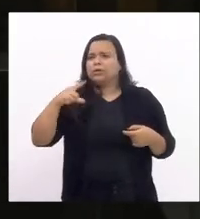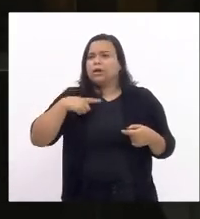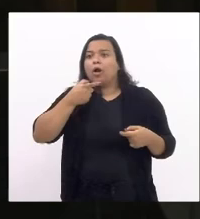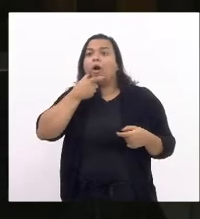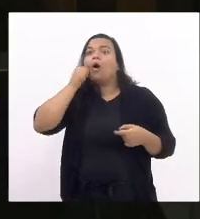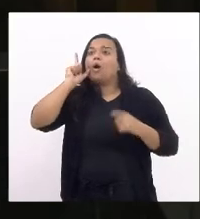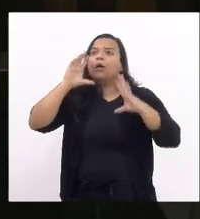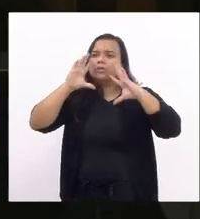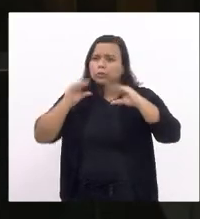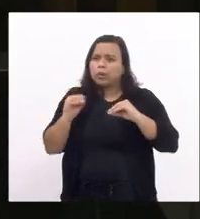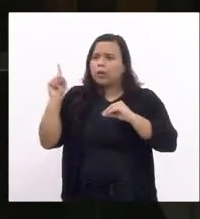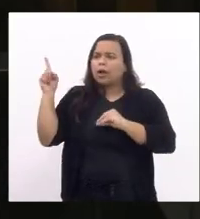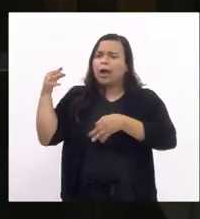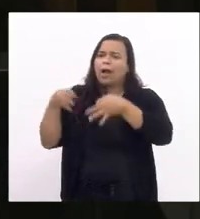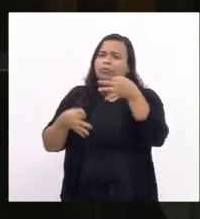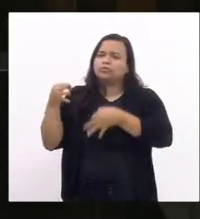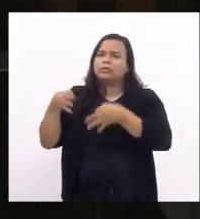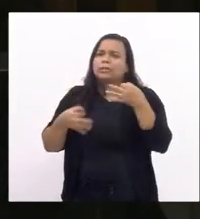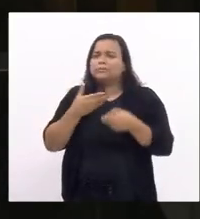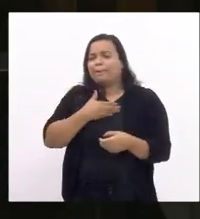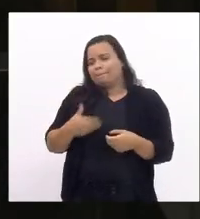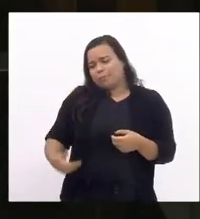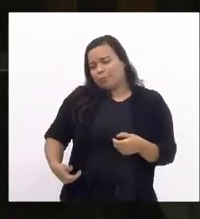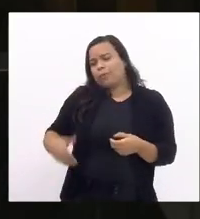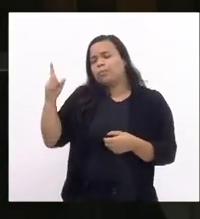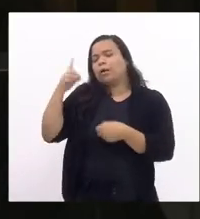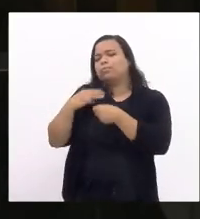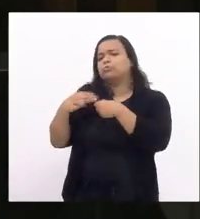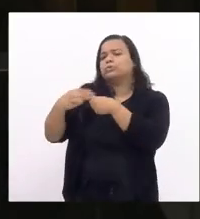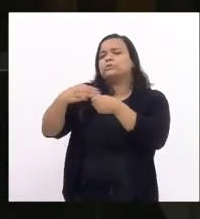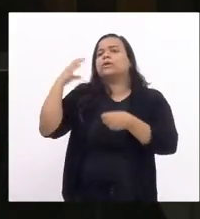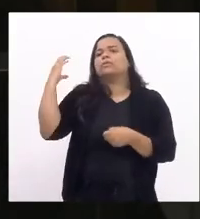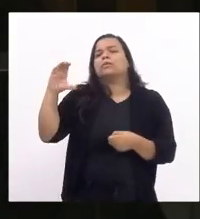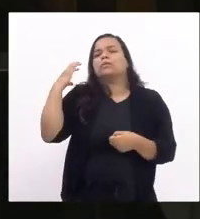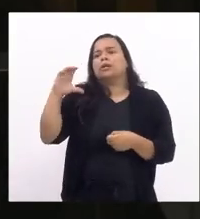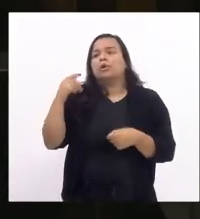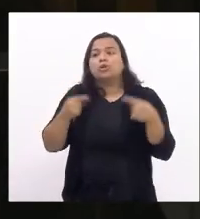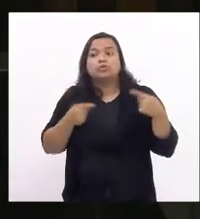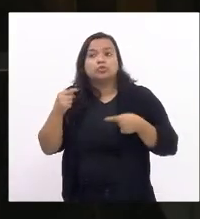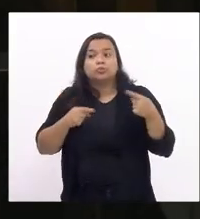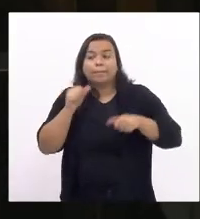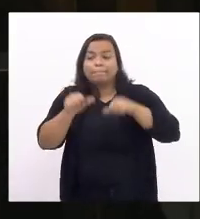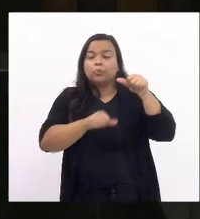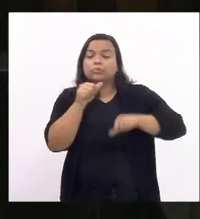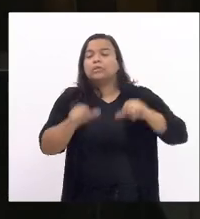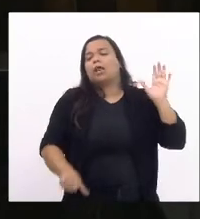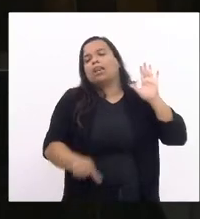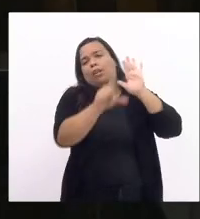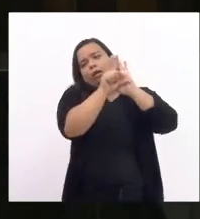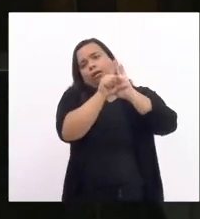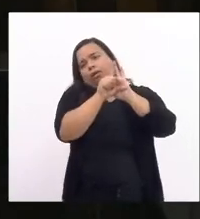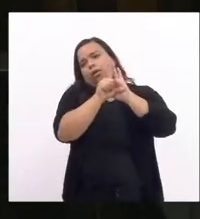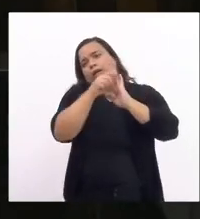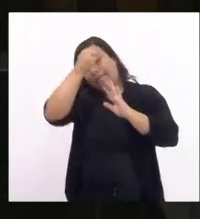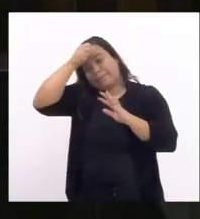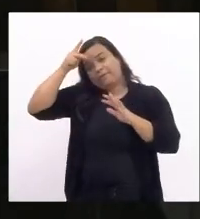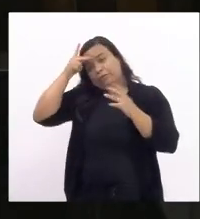estive numa audiência pública lá no município de Niterói, discutindo uma mudança na legislação urbanística que a prefeitura quer